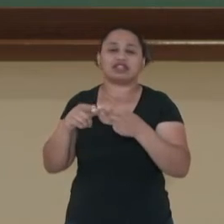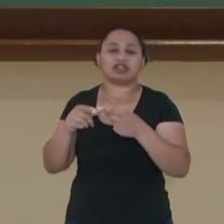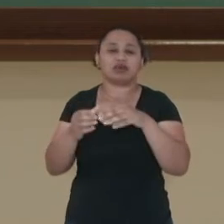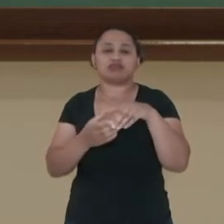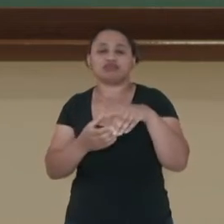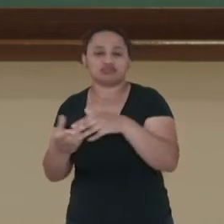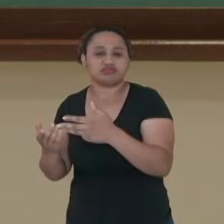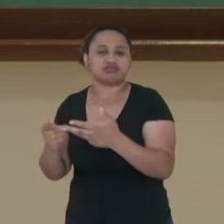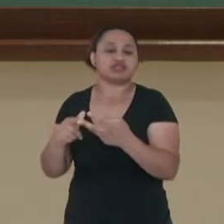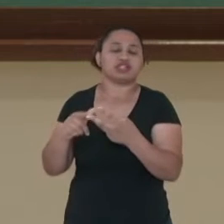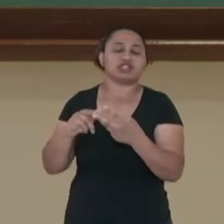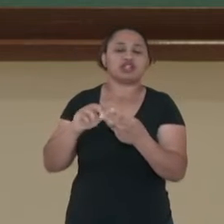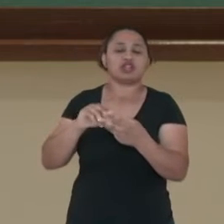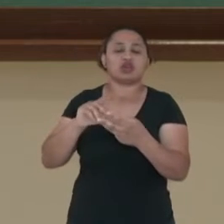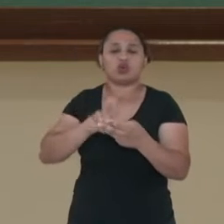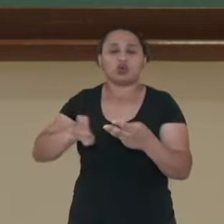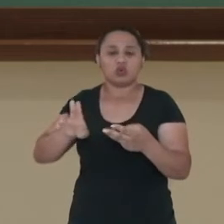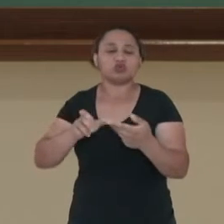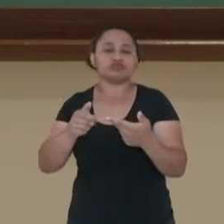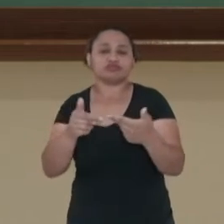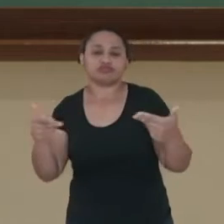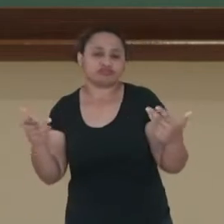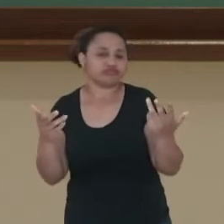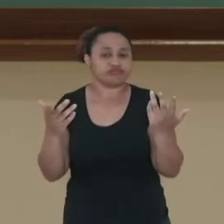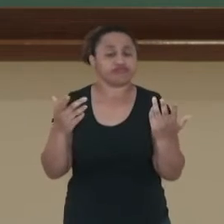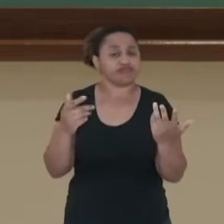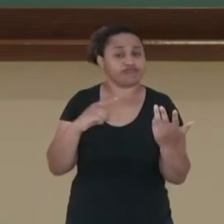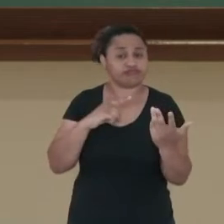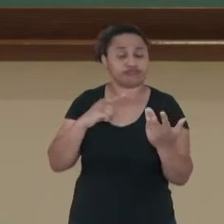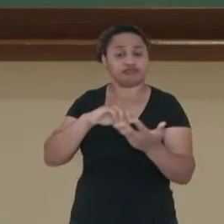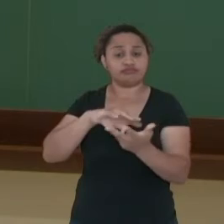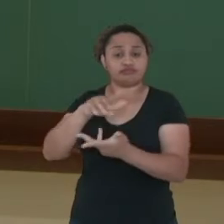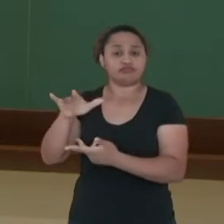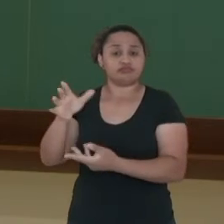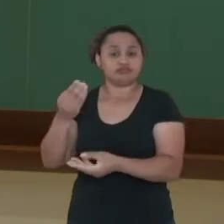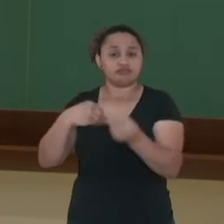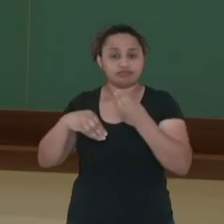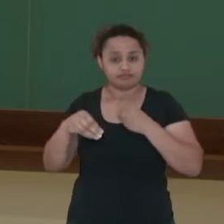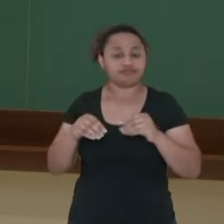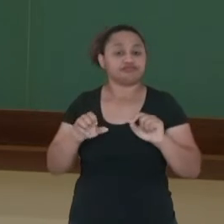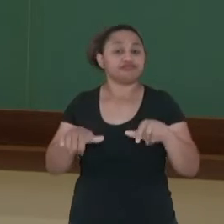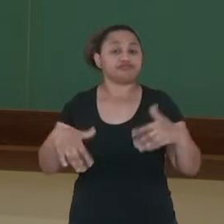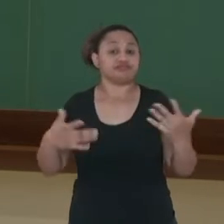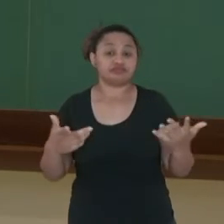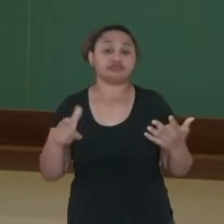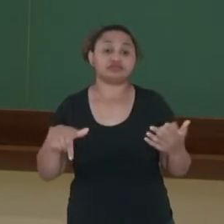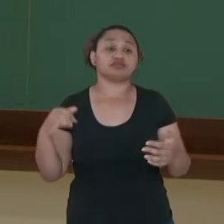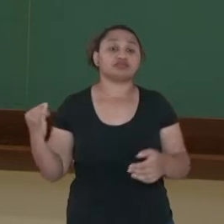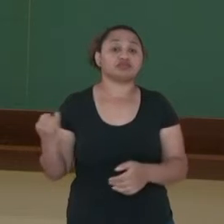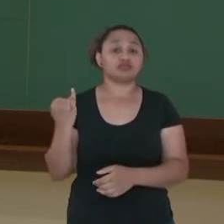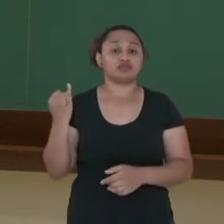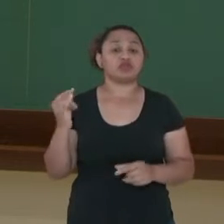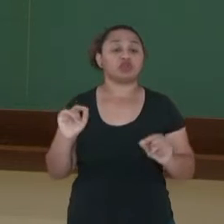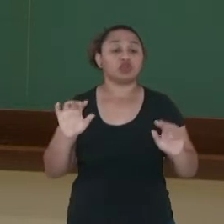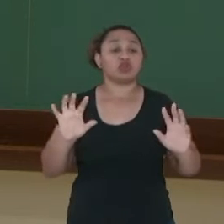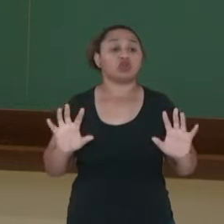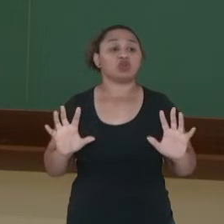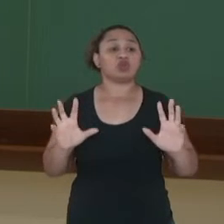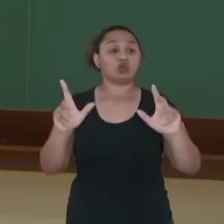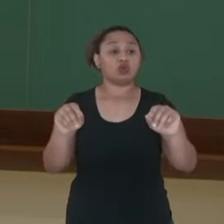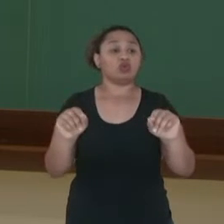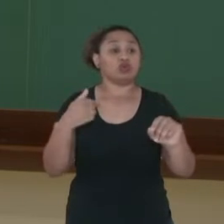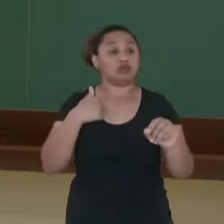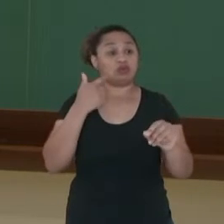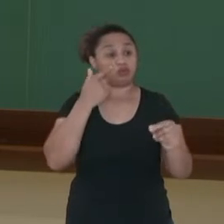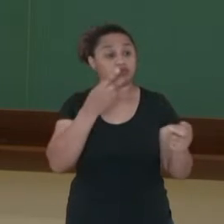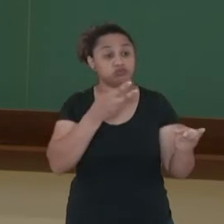mais, né, utilização de recursos para obter tudo isso e tudo mais. Então seriam necessários daí, ó, se todos, veja bem, ó que impacto